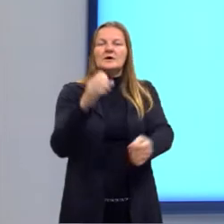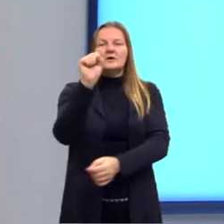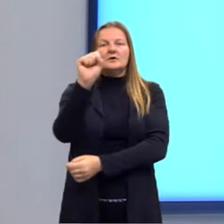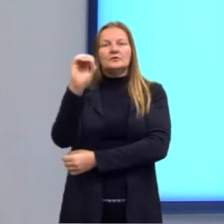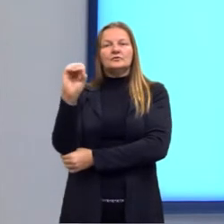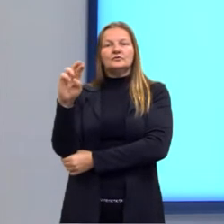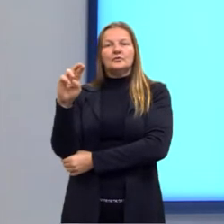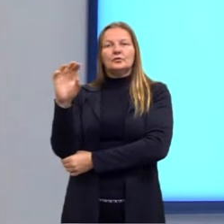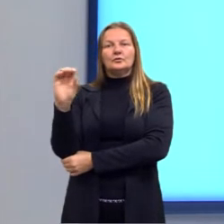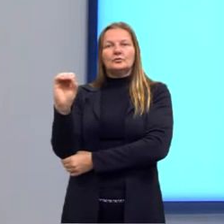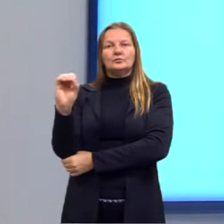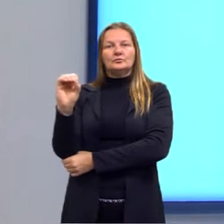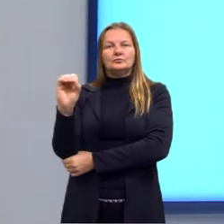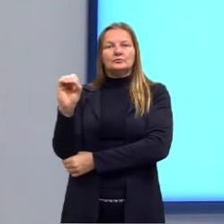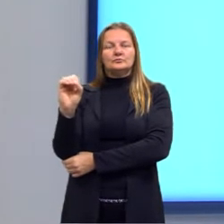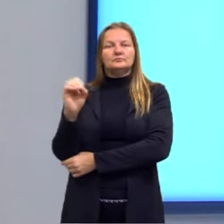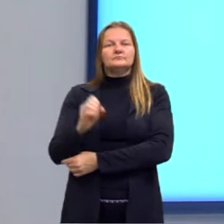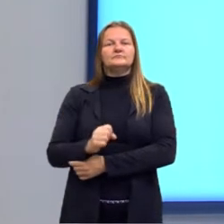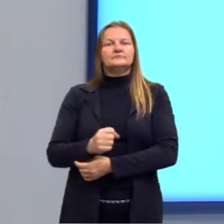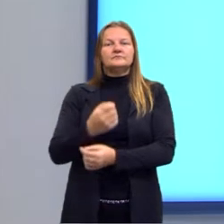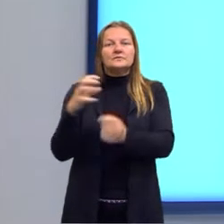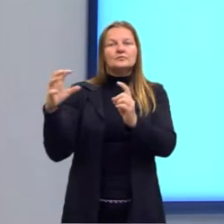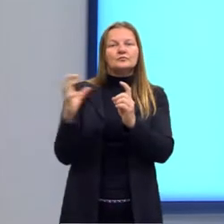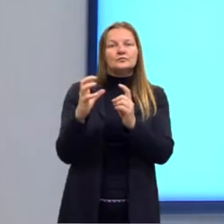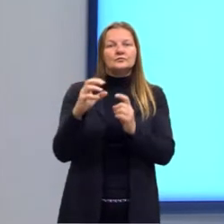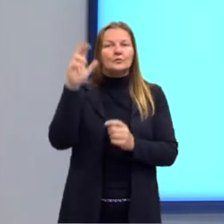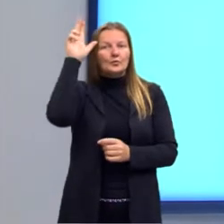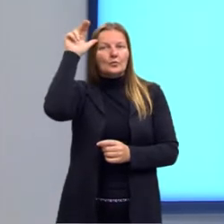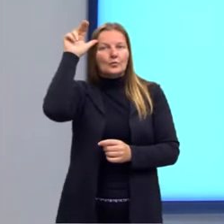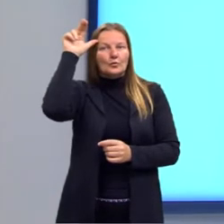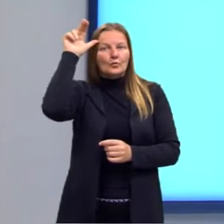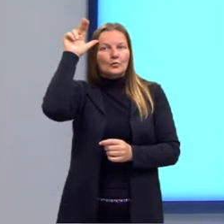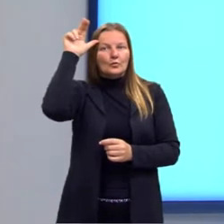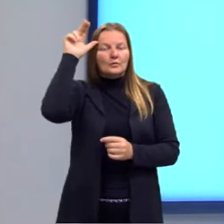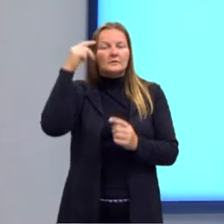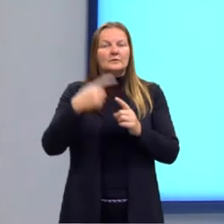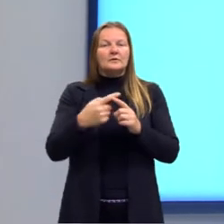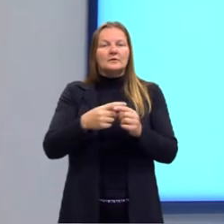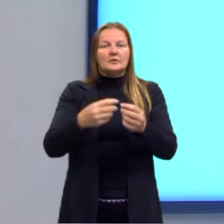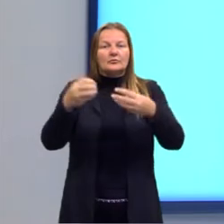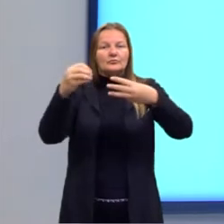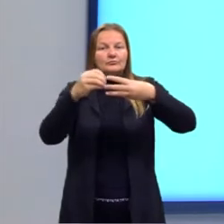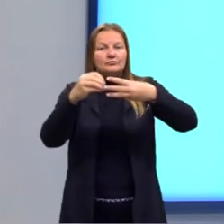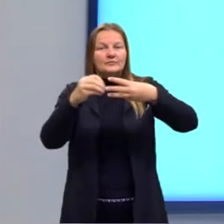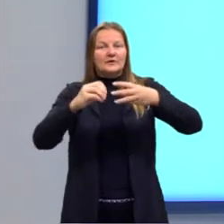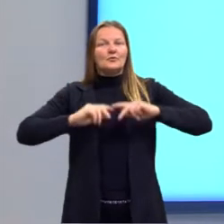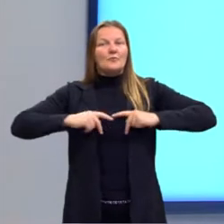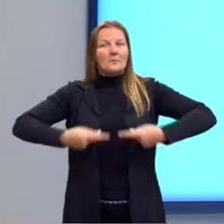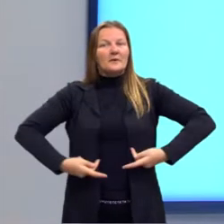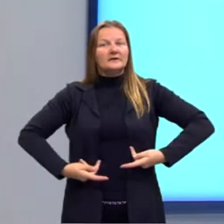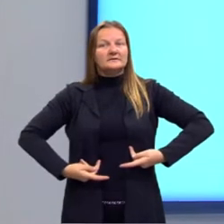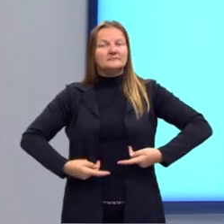anti-rh né produzidos lá no coelho e testou em células humanas